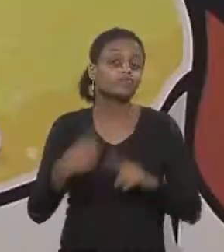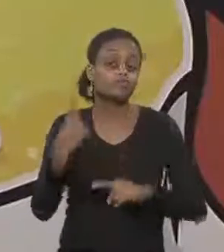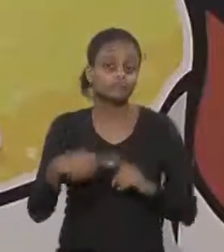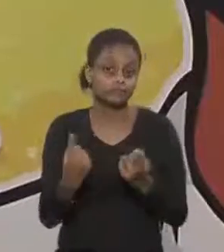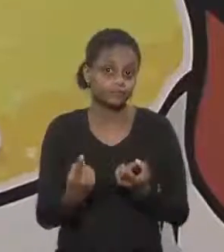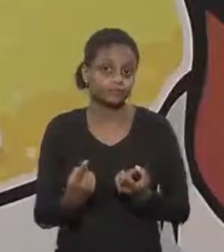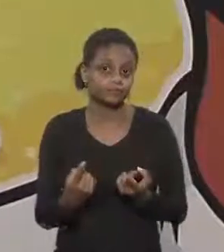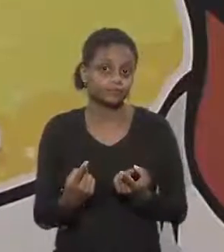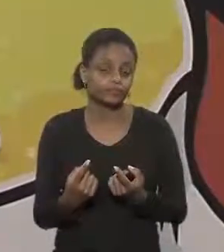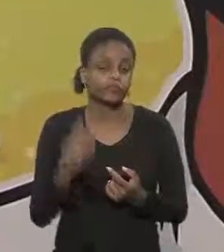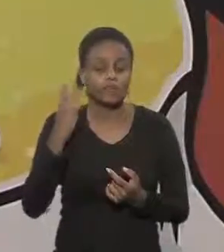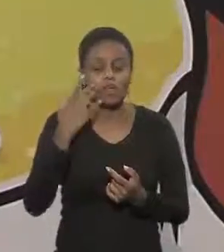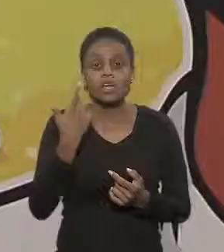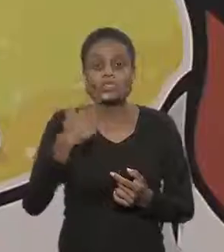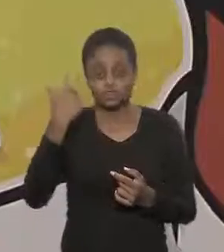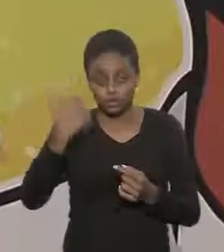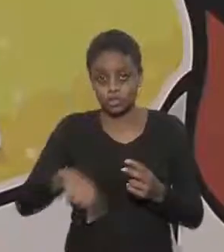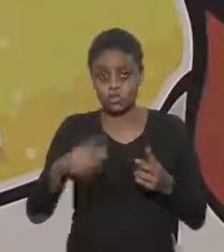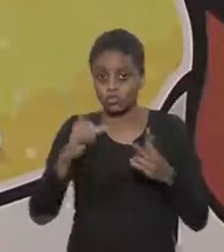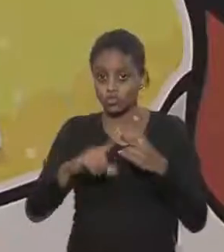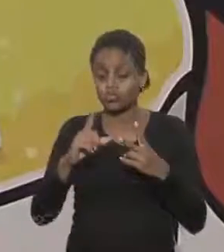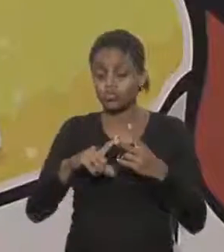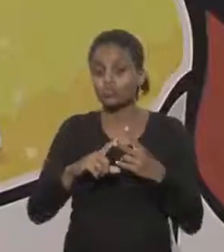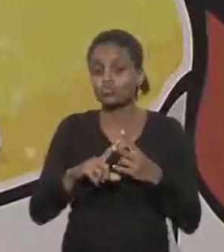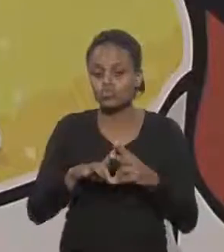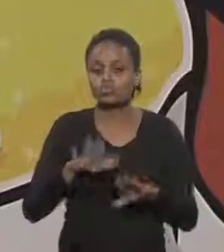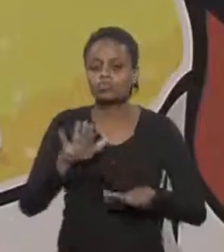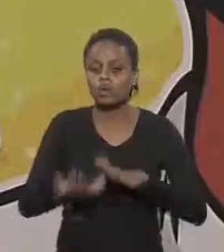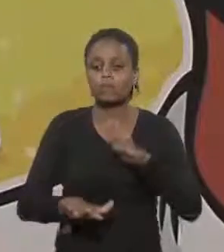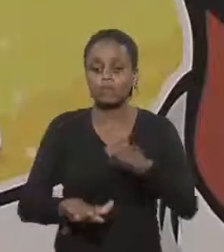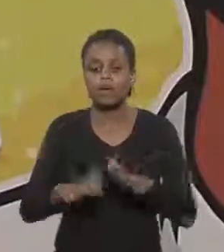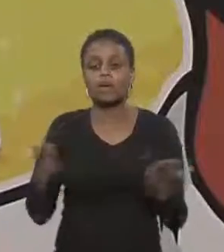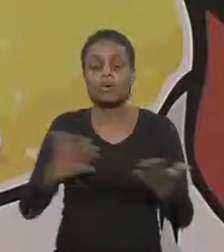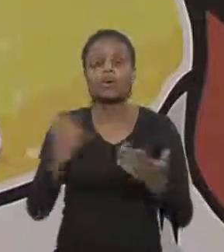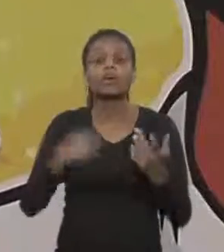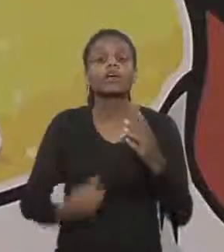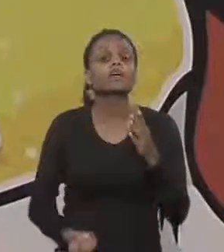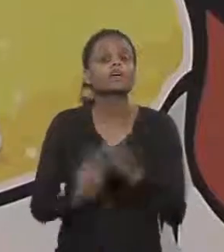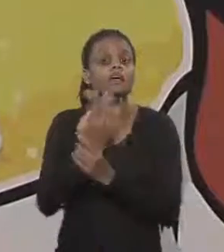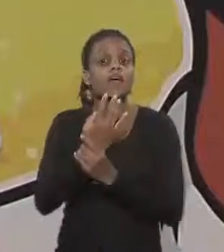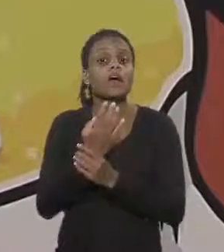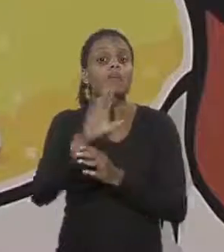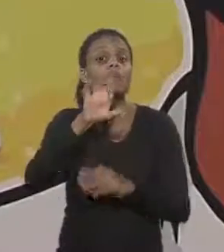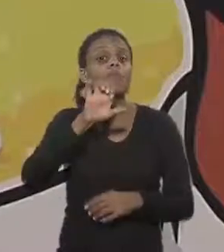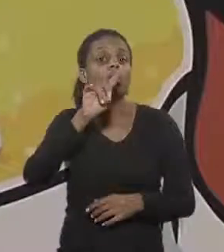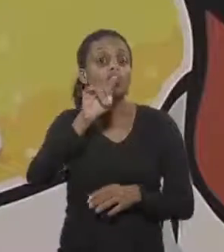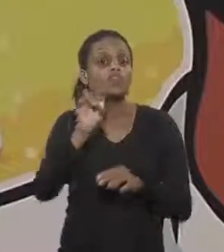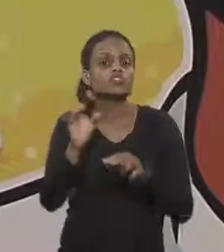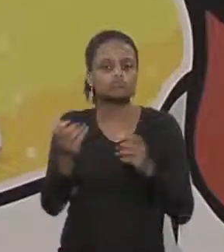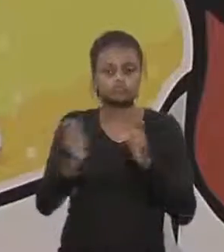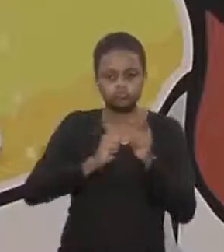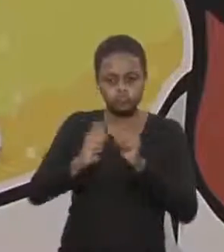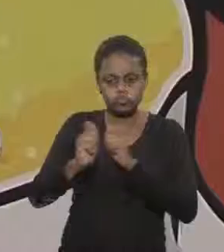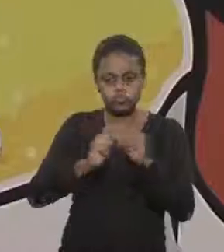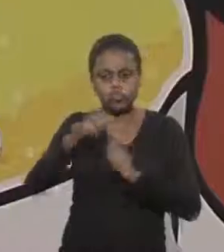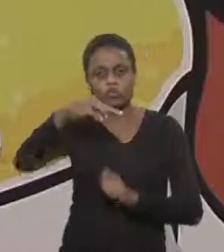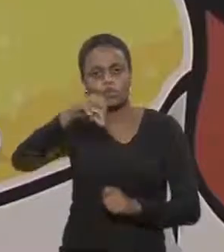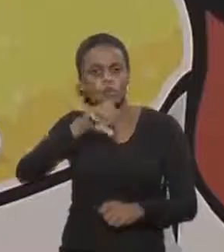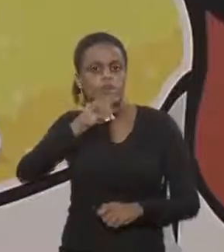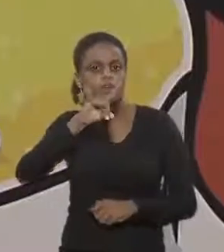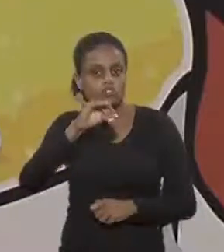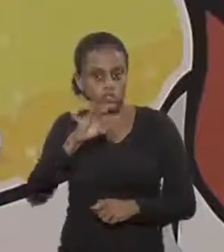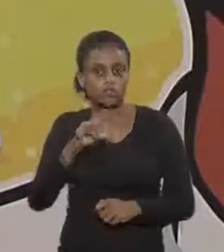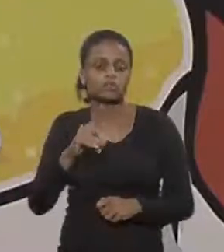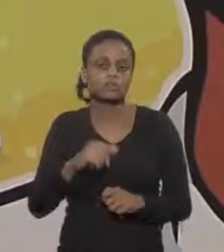acho que o segundo passo da Lei Maria da Penha é a gente tentar criar, né, uma rede de controle